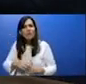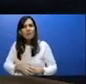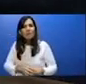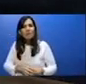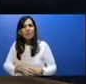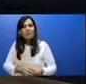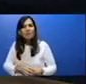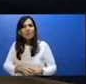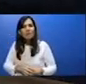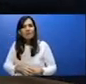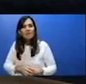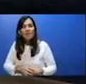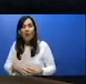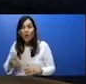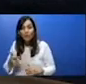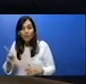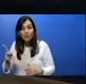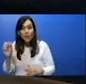na página...